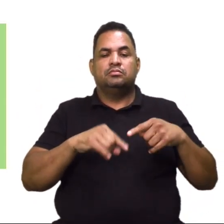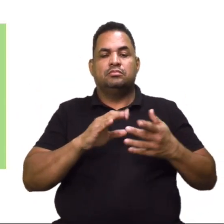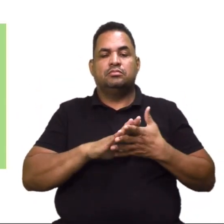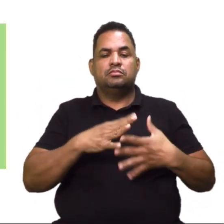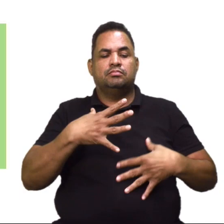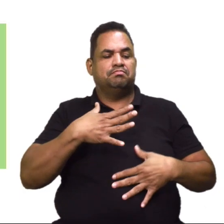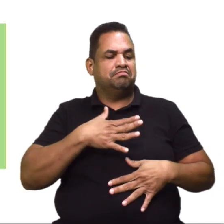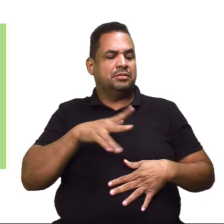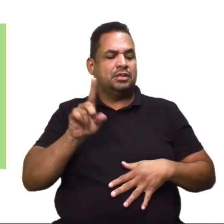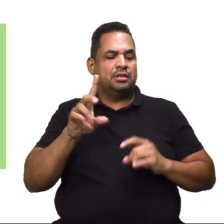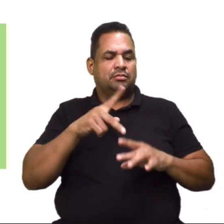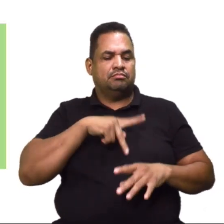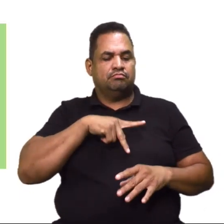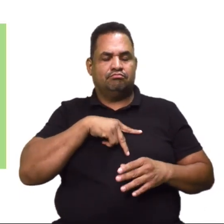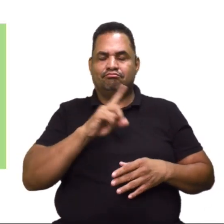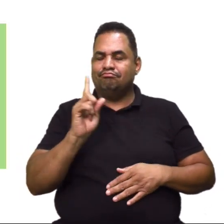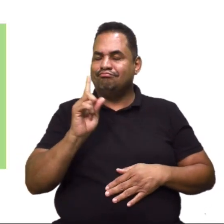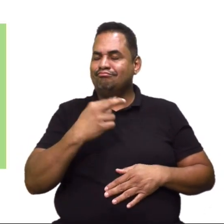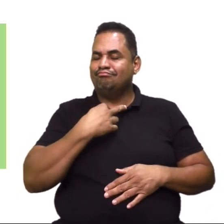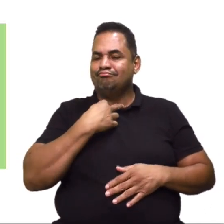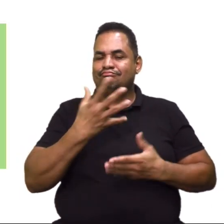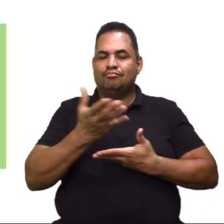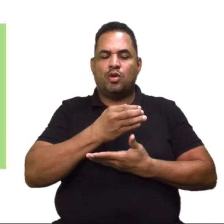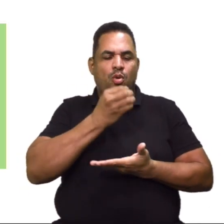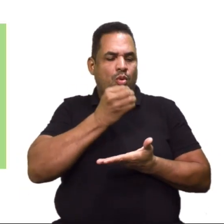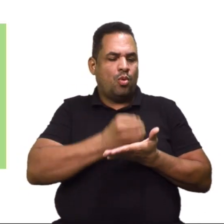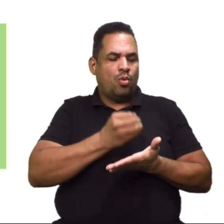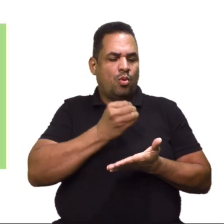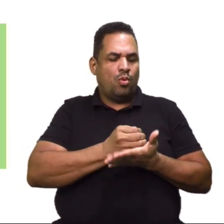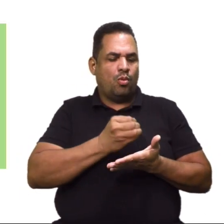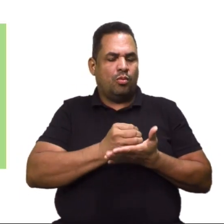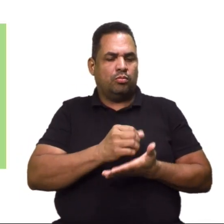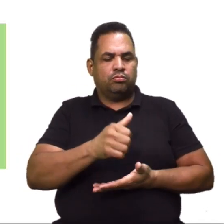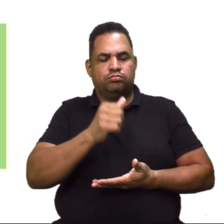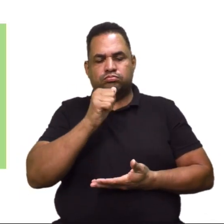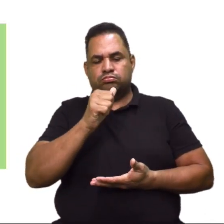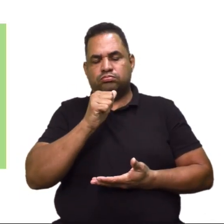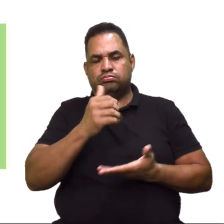ser compartilhados, copos com as pessoas que estão com alguma